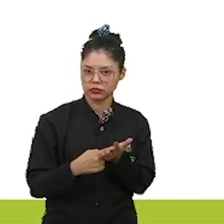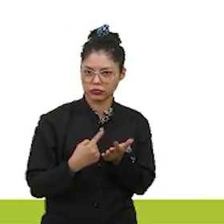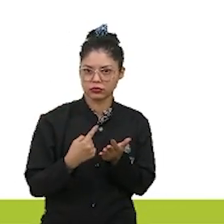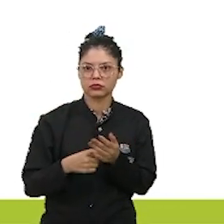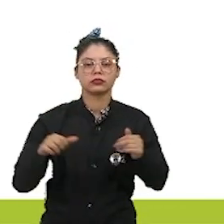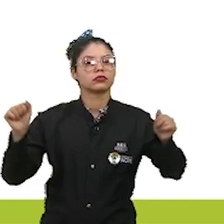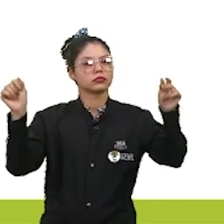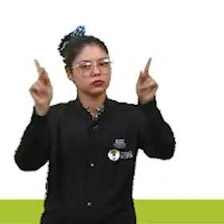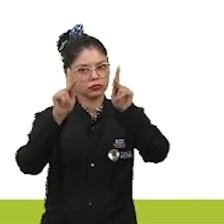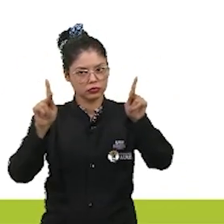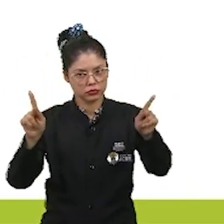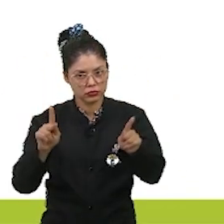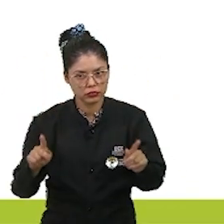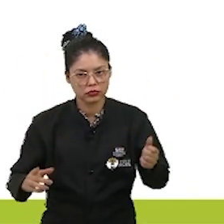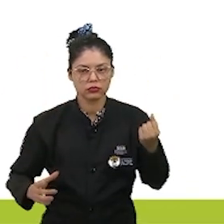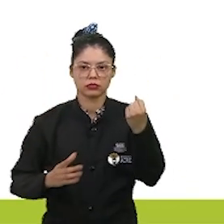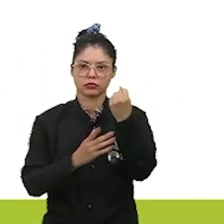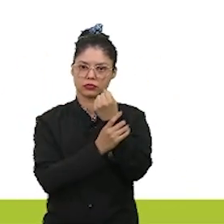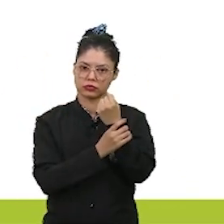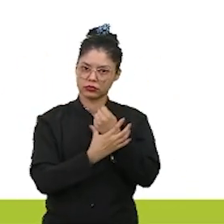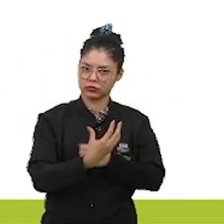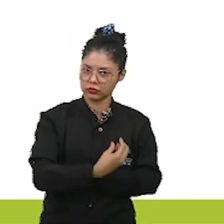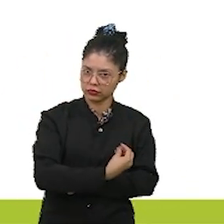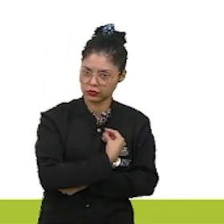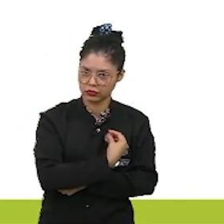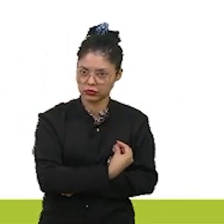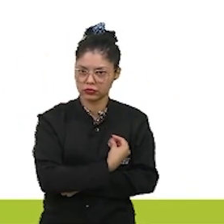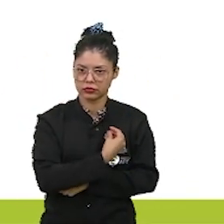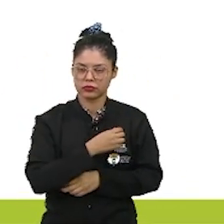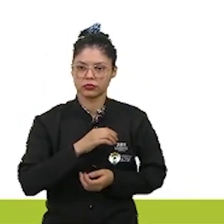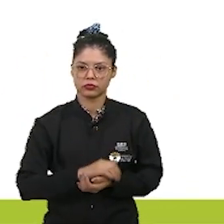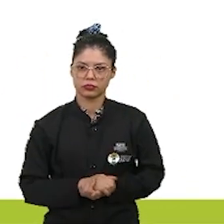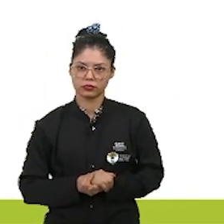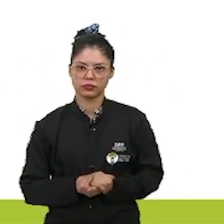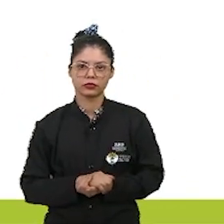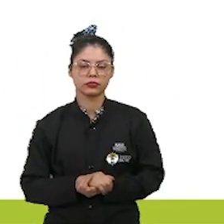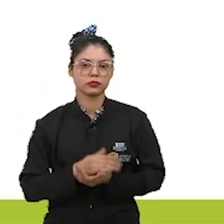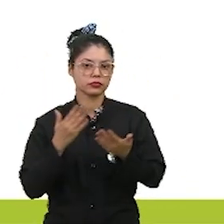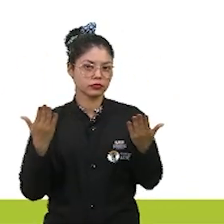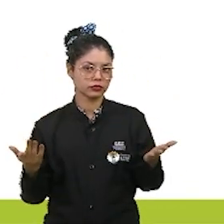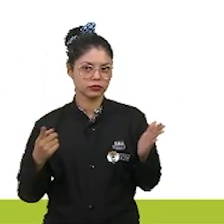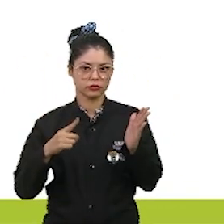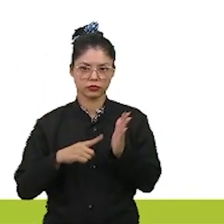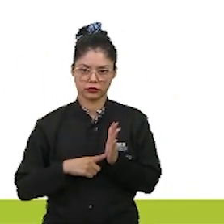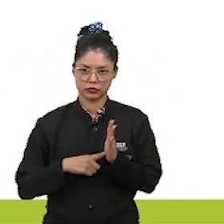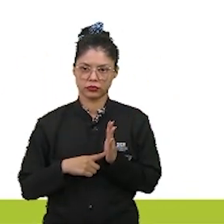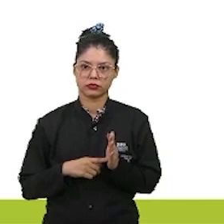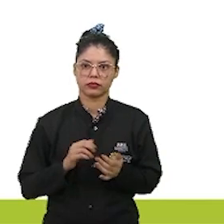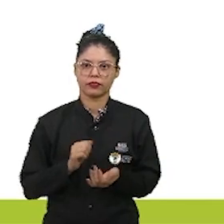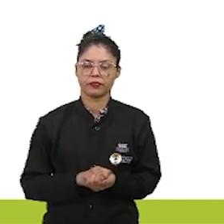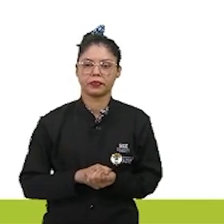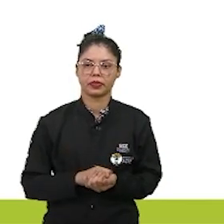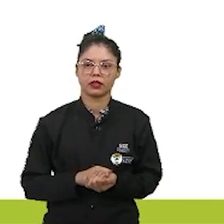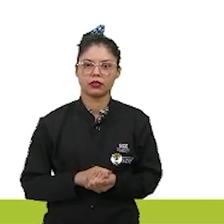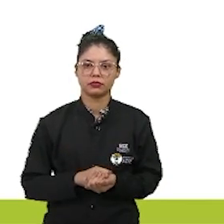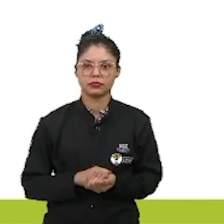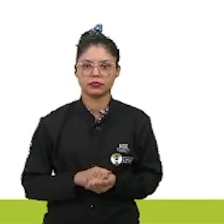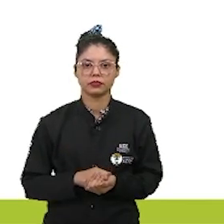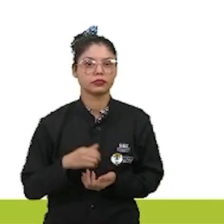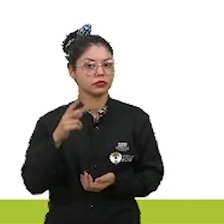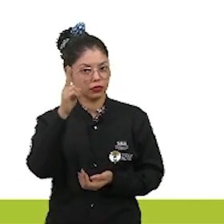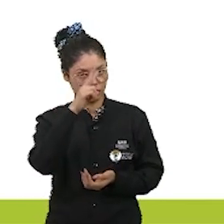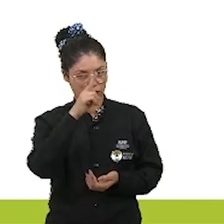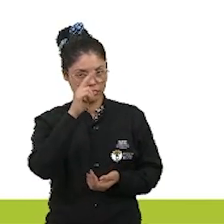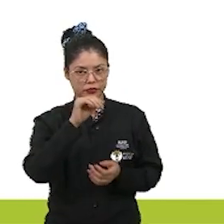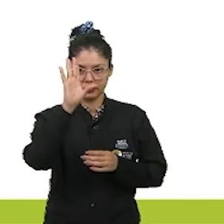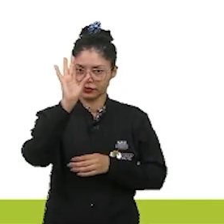países condições de paz e segurança para viver. Ponto. Segundo período aí, né, gente? Lembrando,